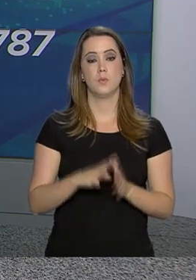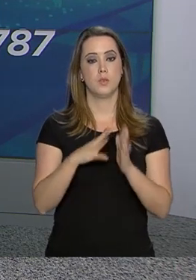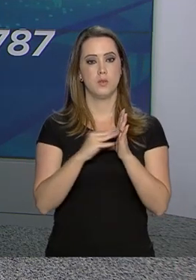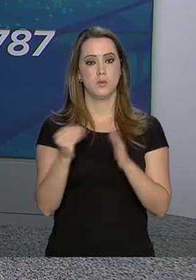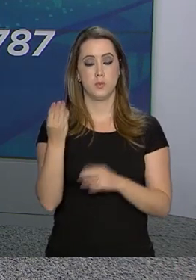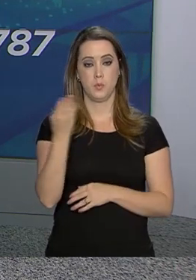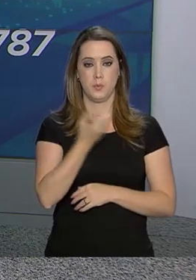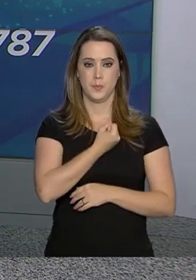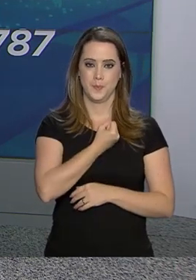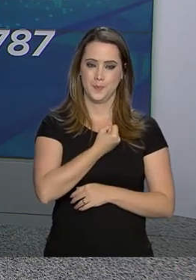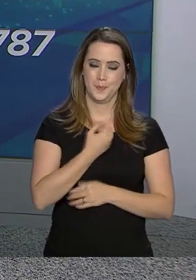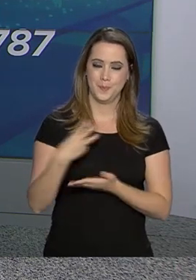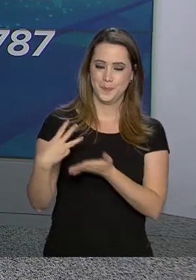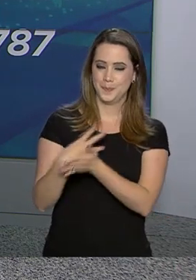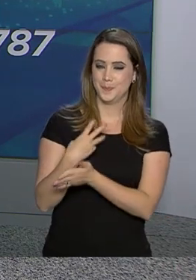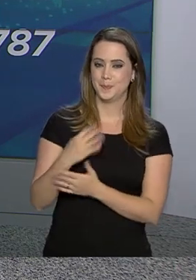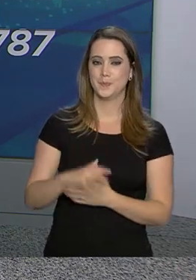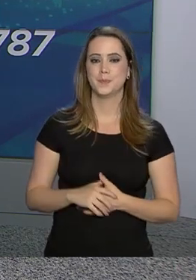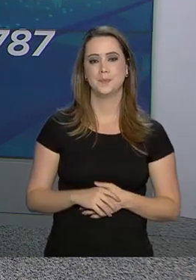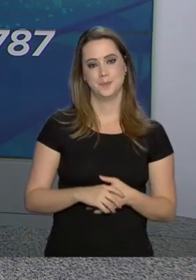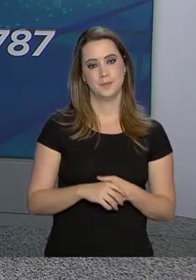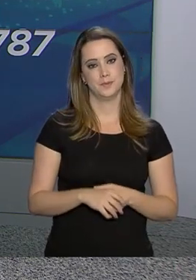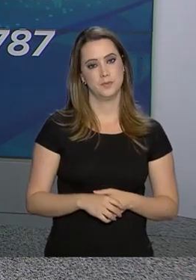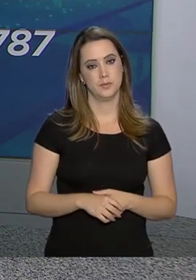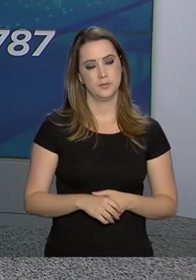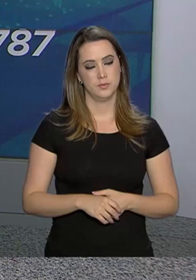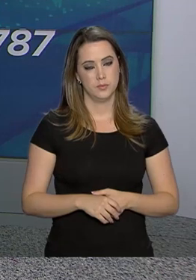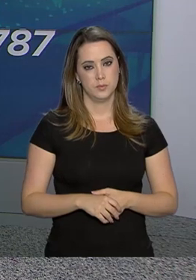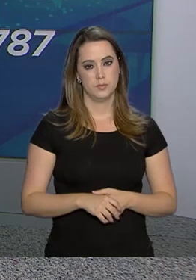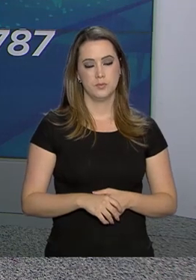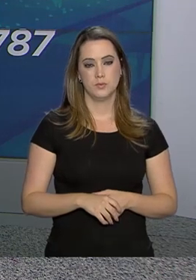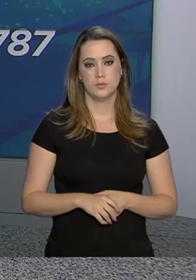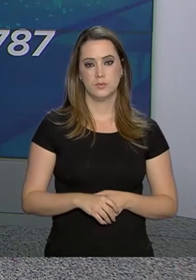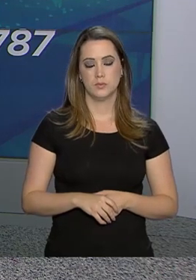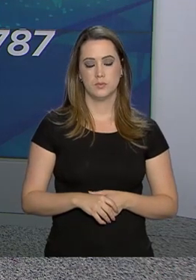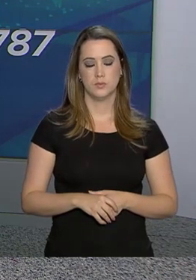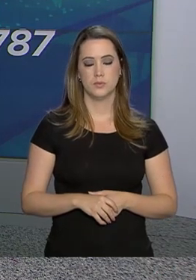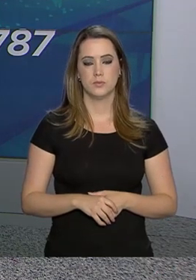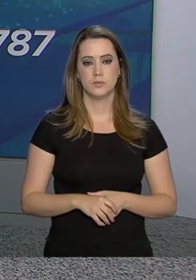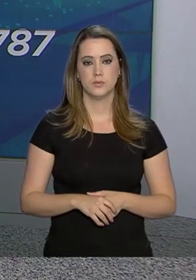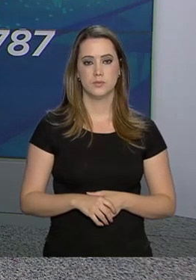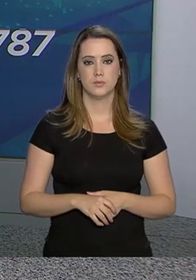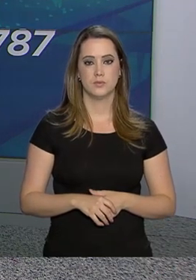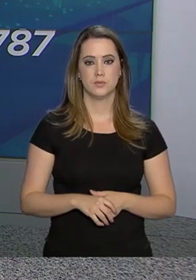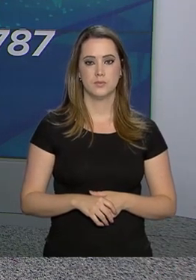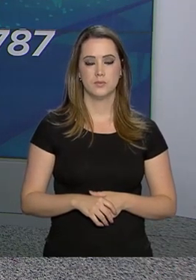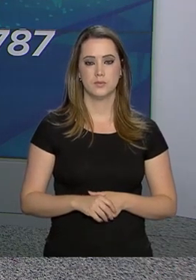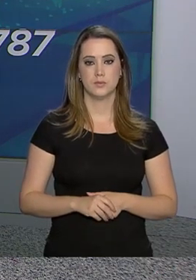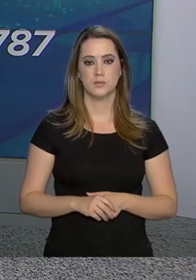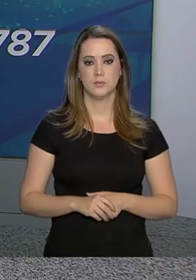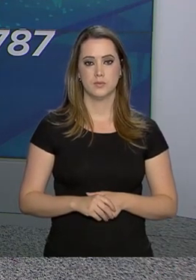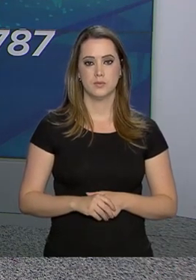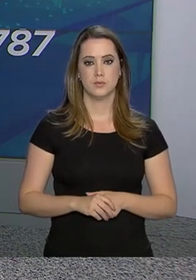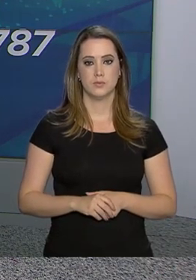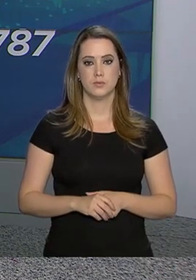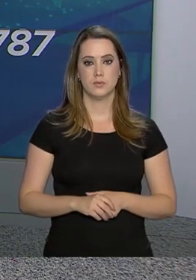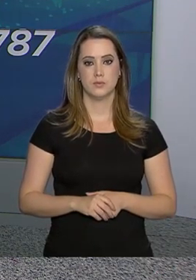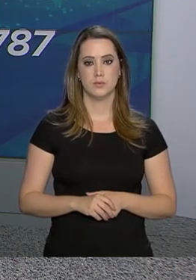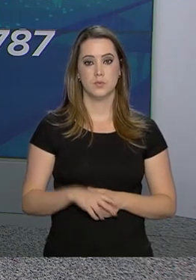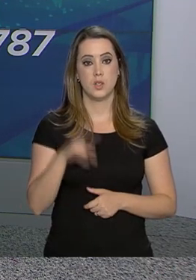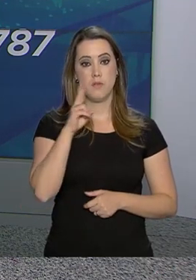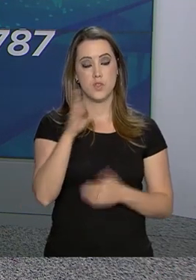WhatsApp. Então, anote aí. É 619-9867-8787.